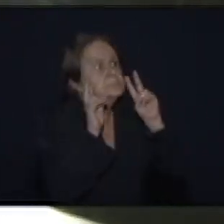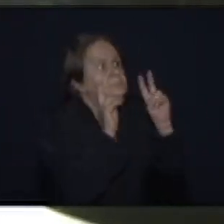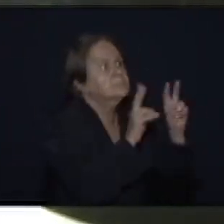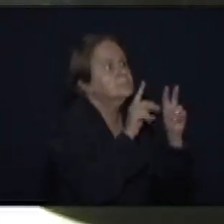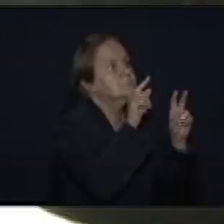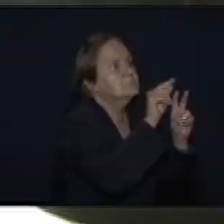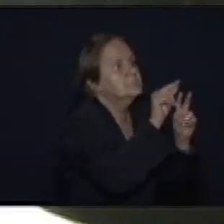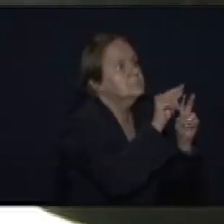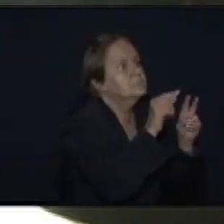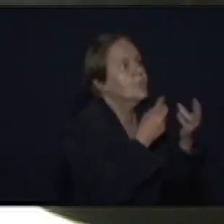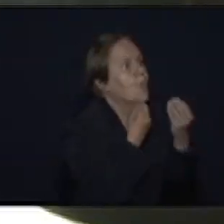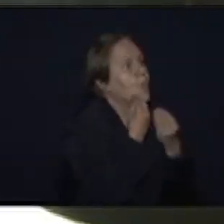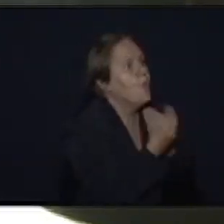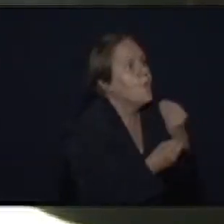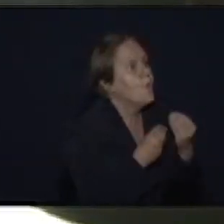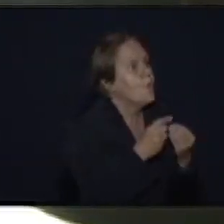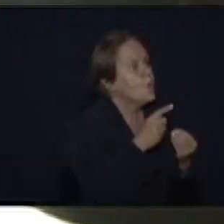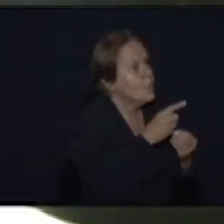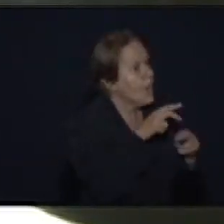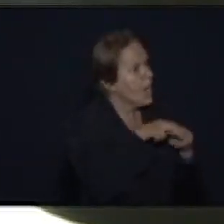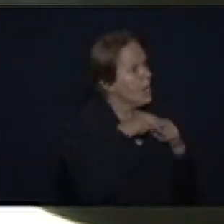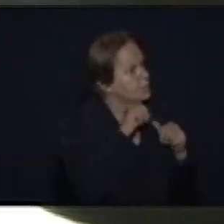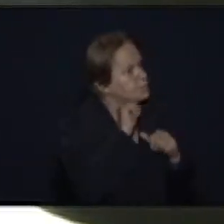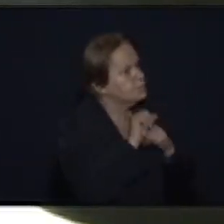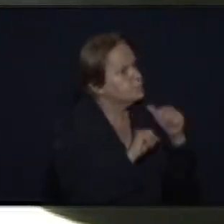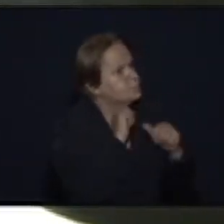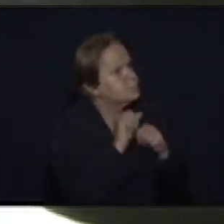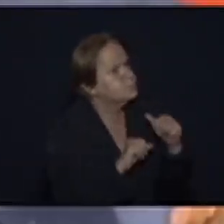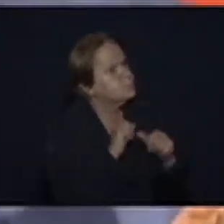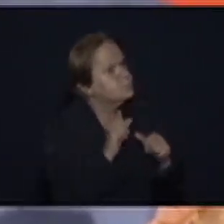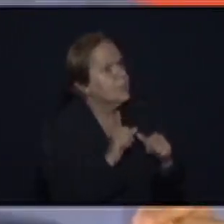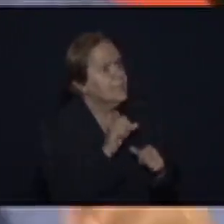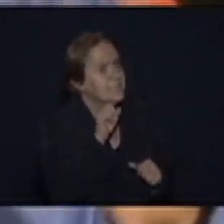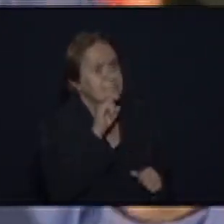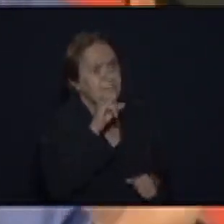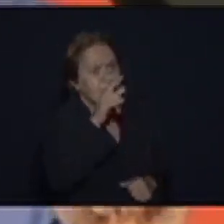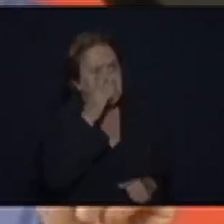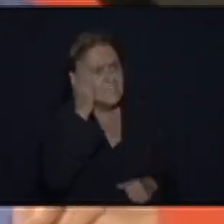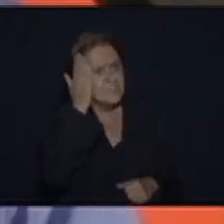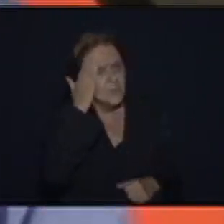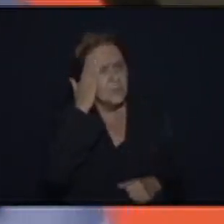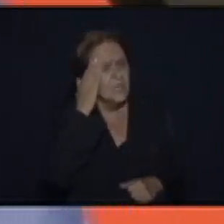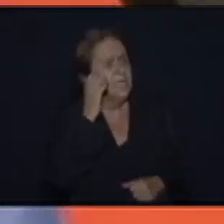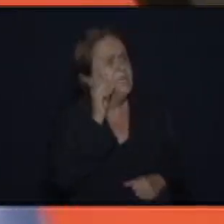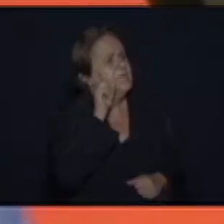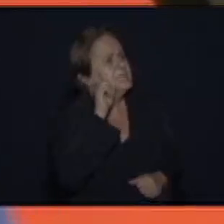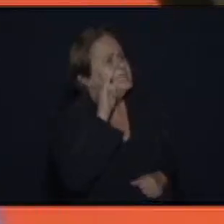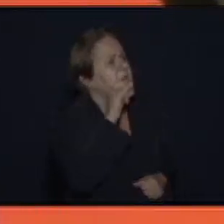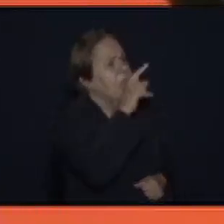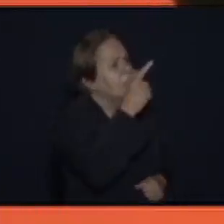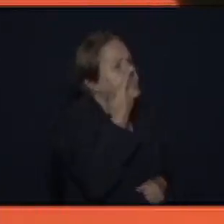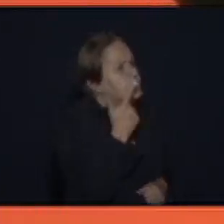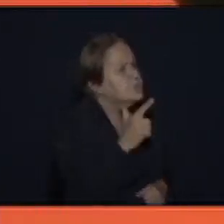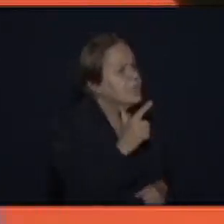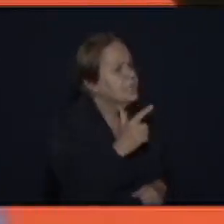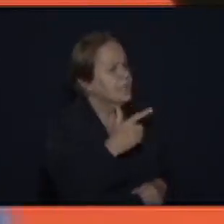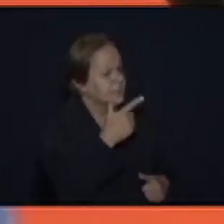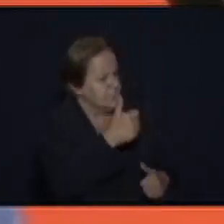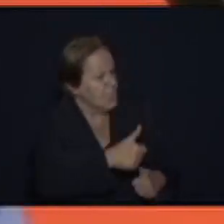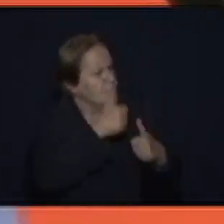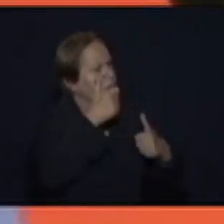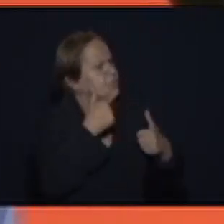nação de cada um Qual é a causa transformadora e se você souber se ele não tiver tem te inspirado com uma causa